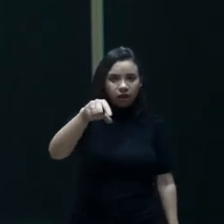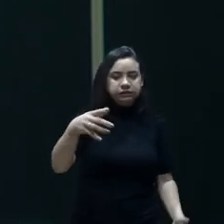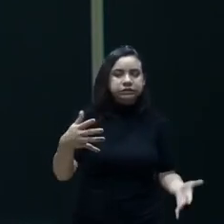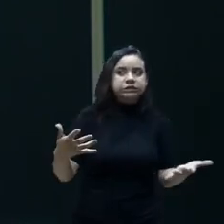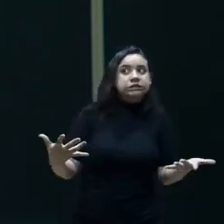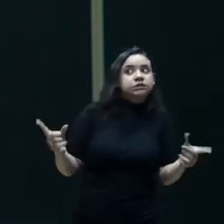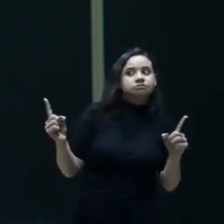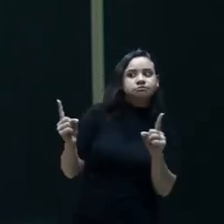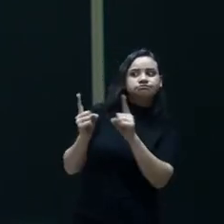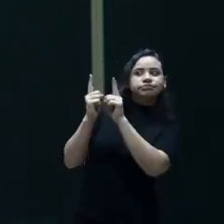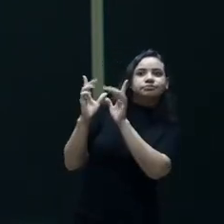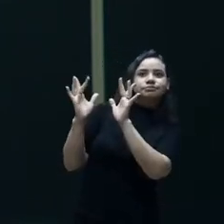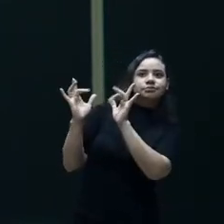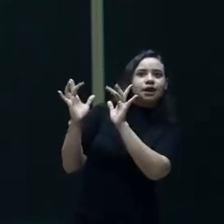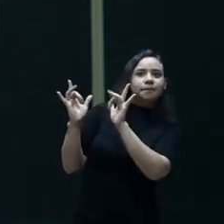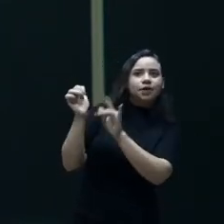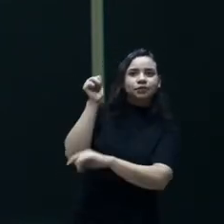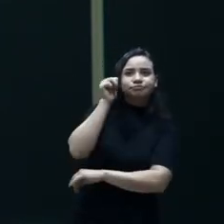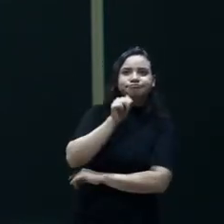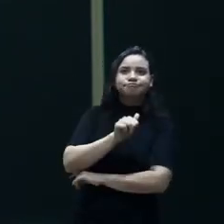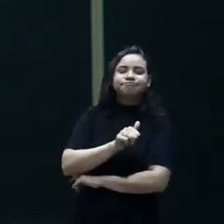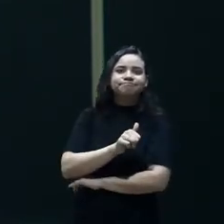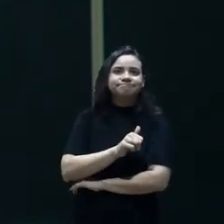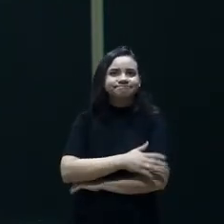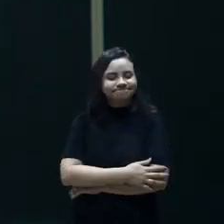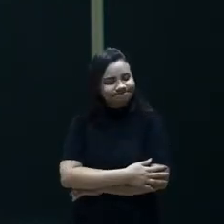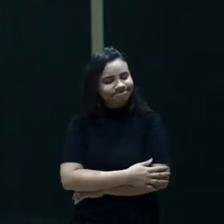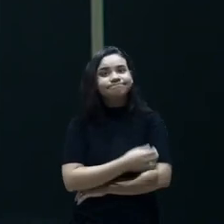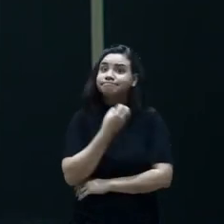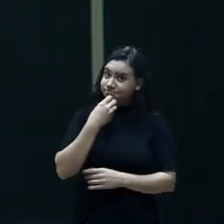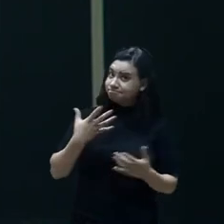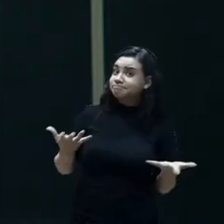Coisa boa, né? Tem nada melhor que essa fase da vida.